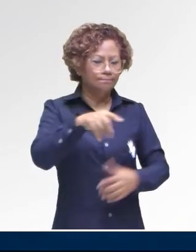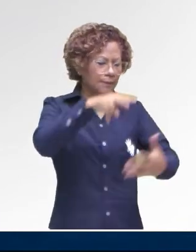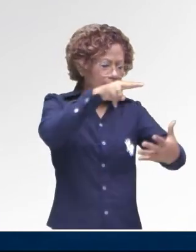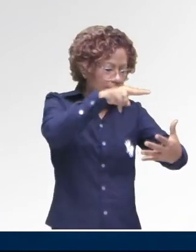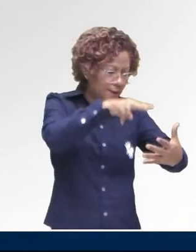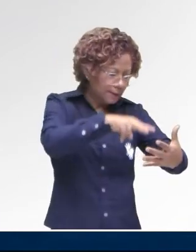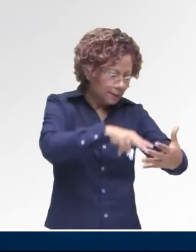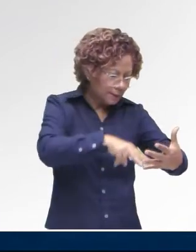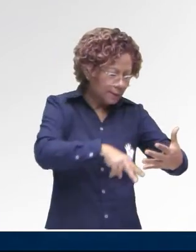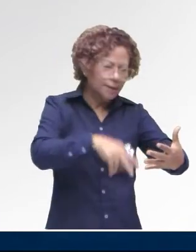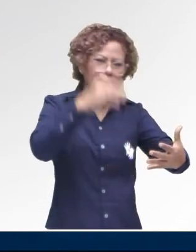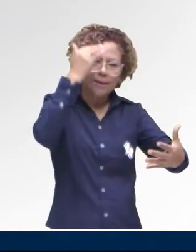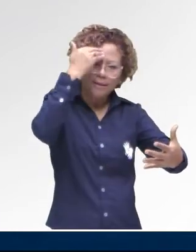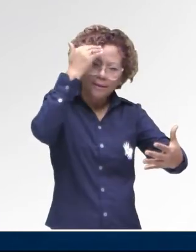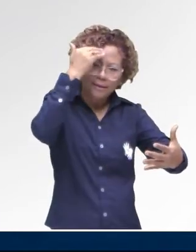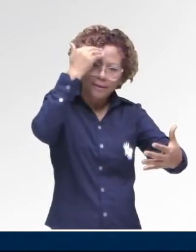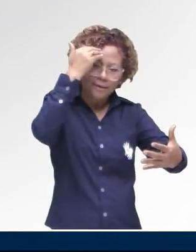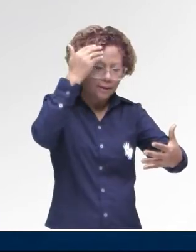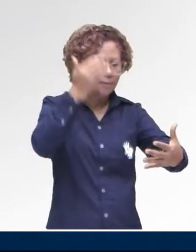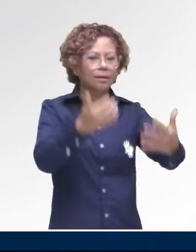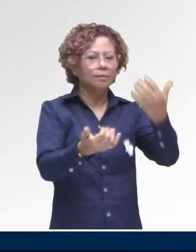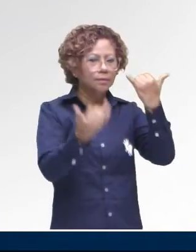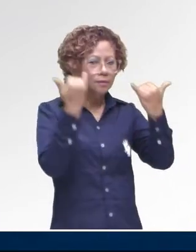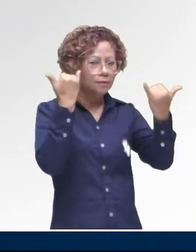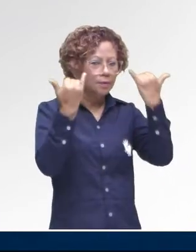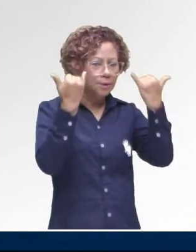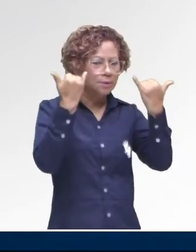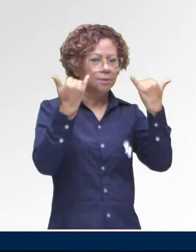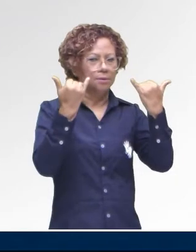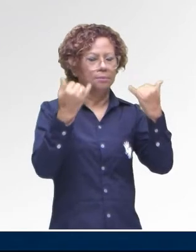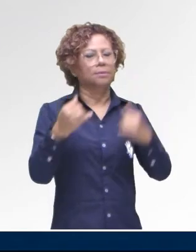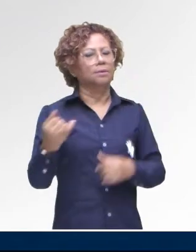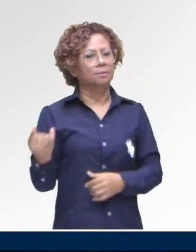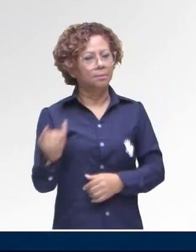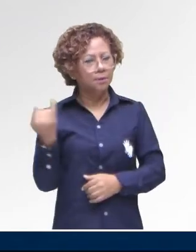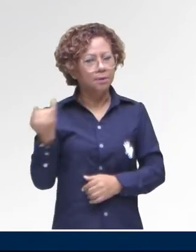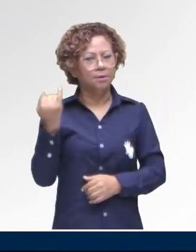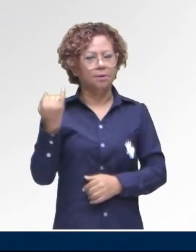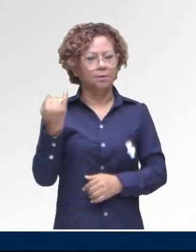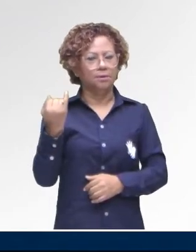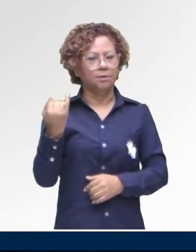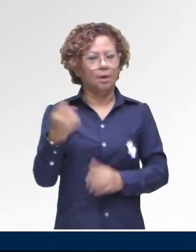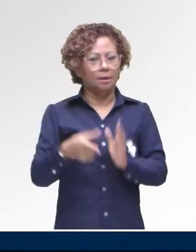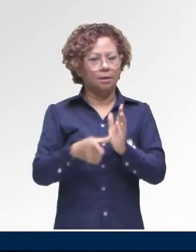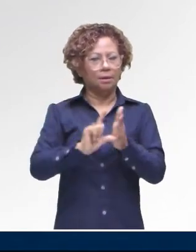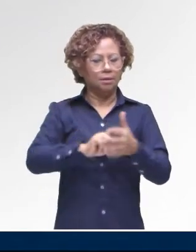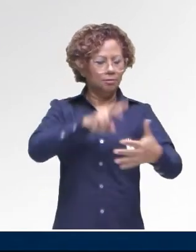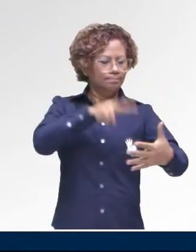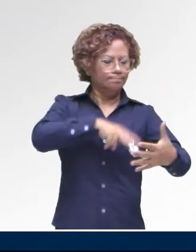qual avaliação você for realizar, né?